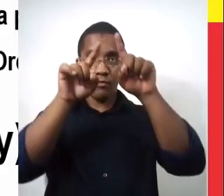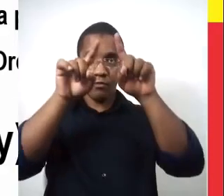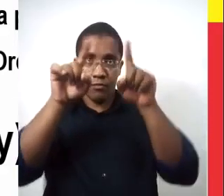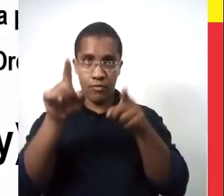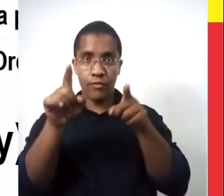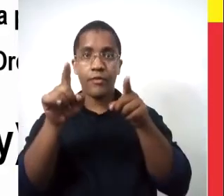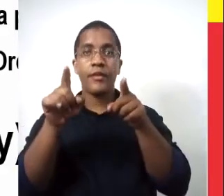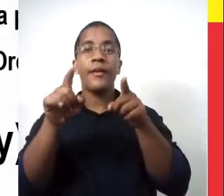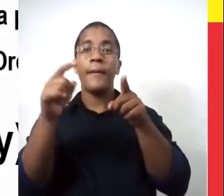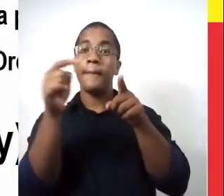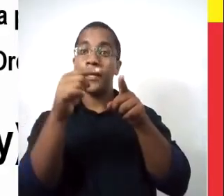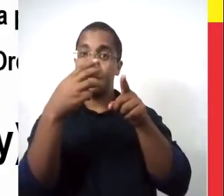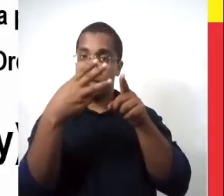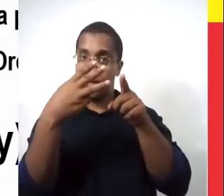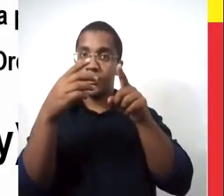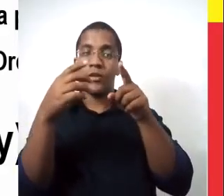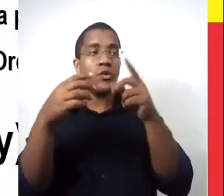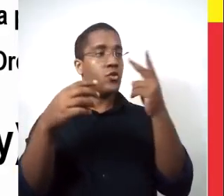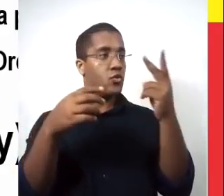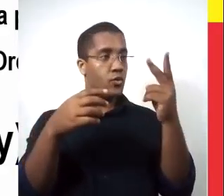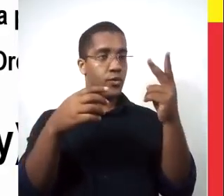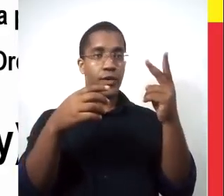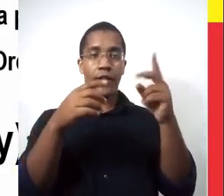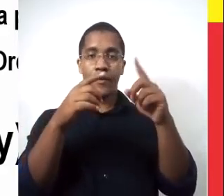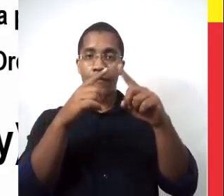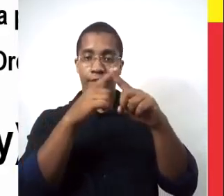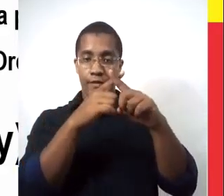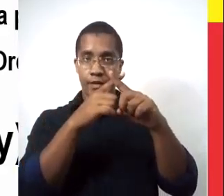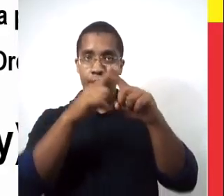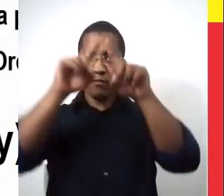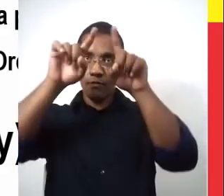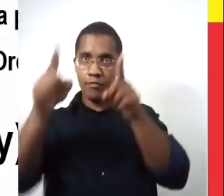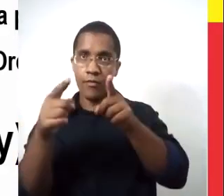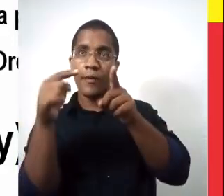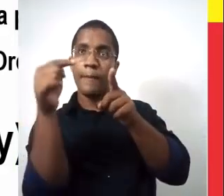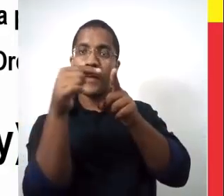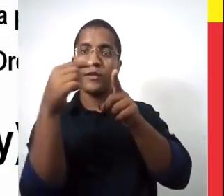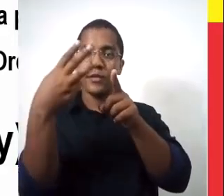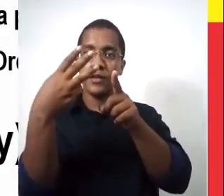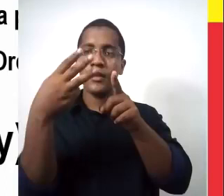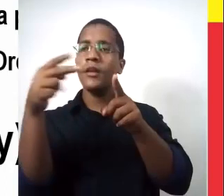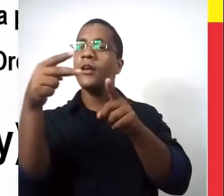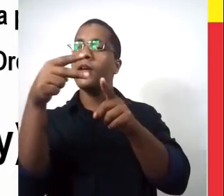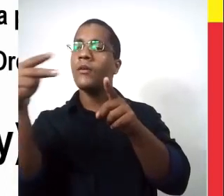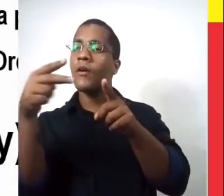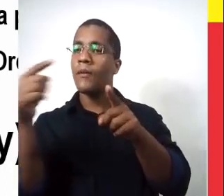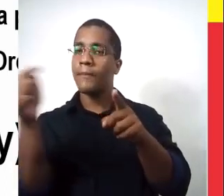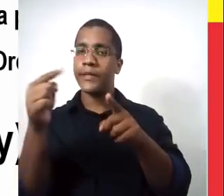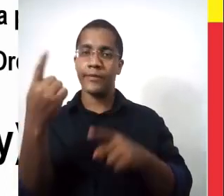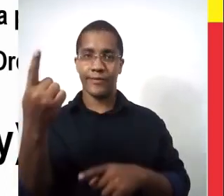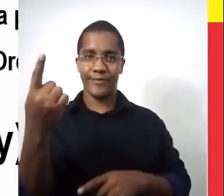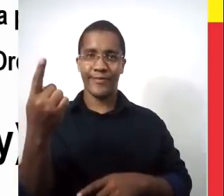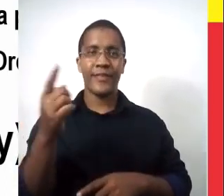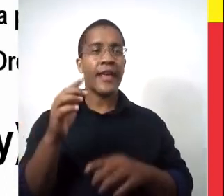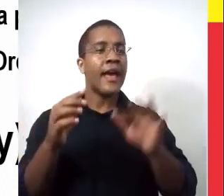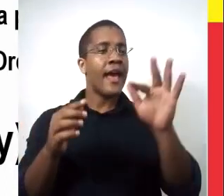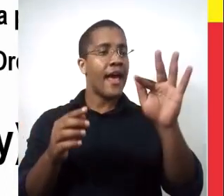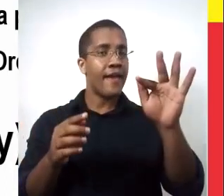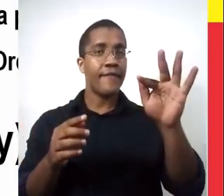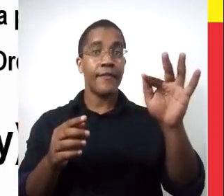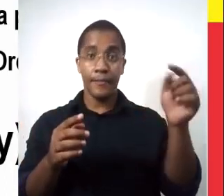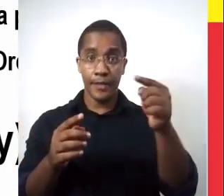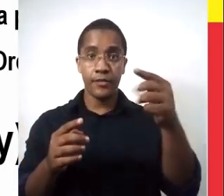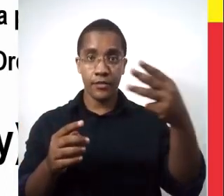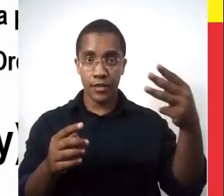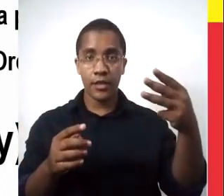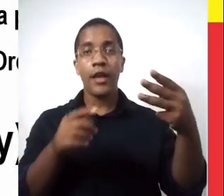parêntese, menos 3 dentro. Então, ó, 2 vezes menos 3, menos 1. Então, ó, f de menos 3 é igual a